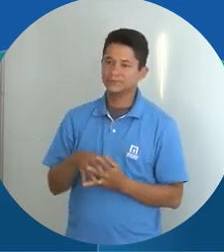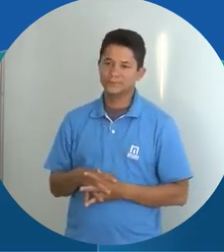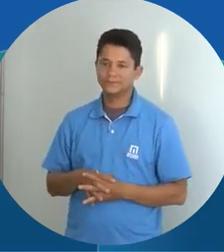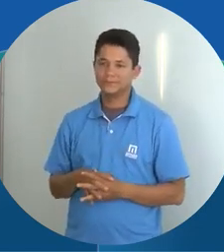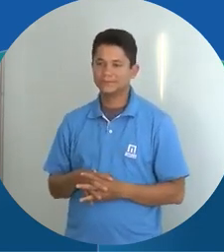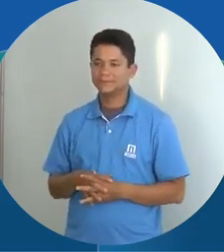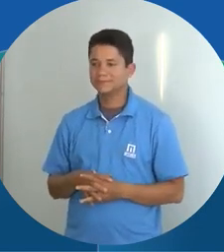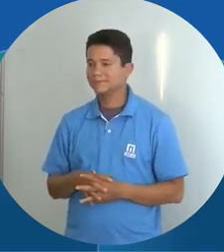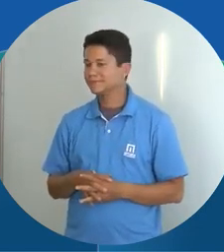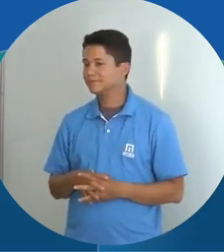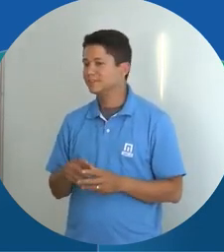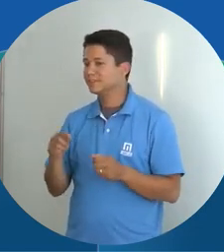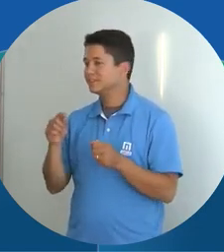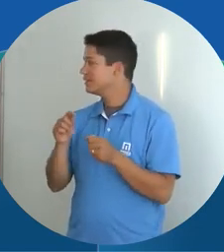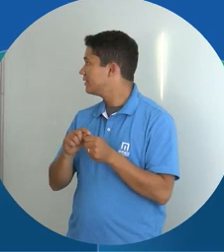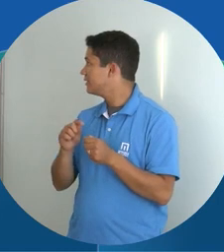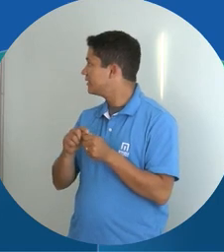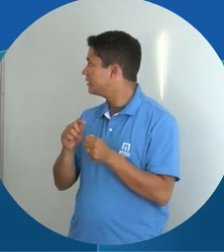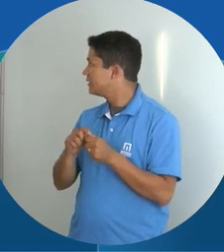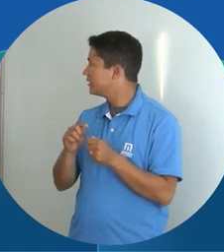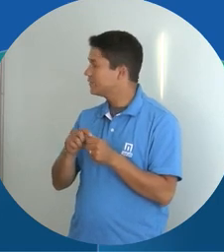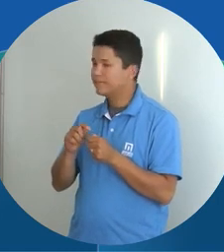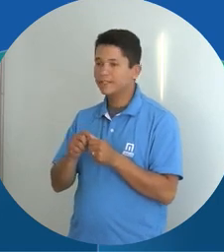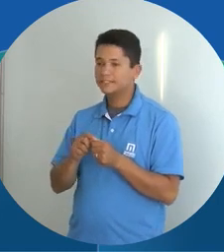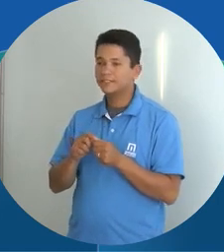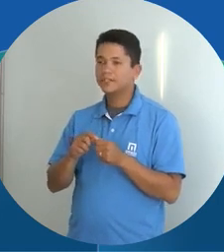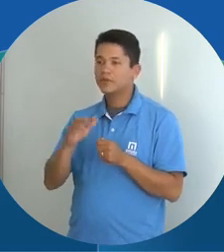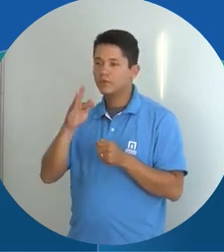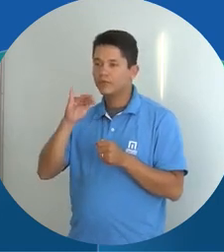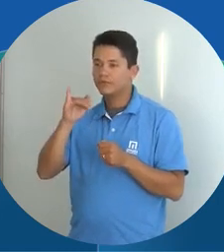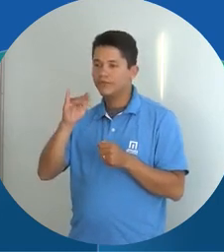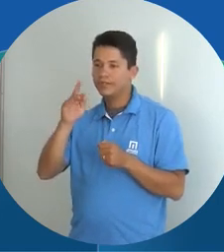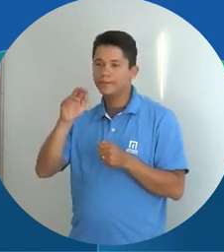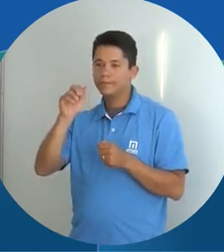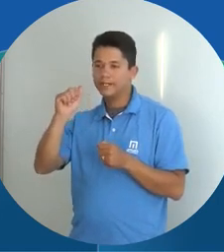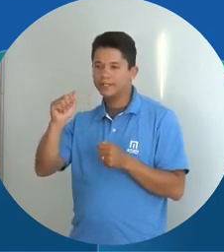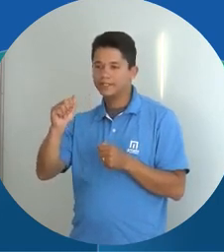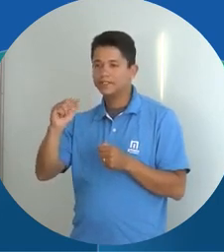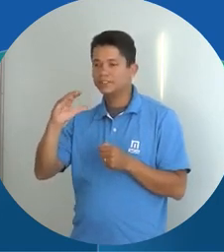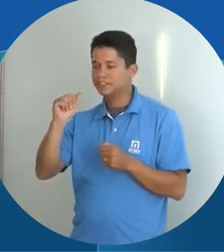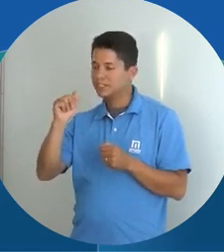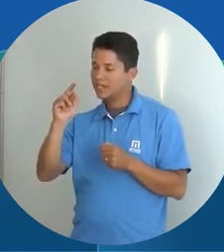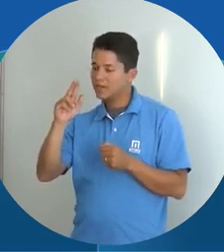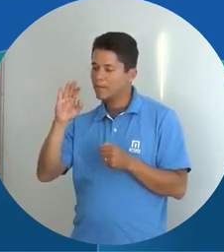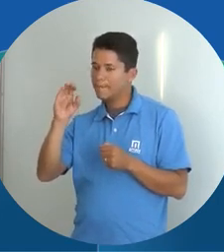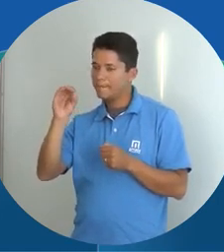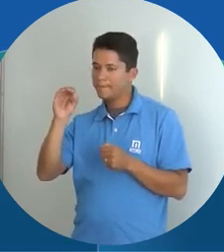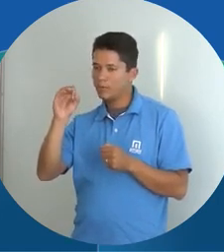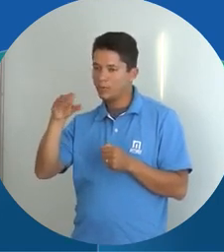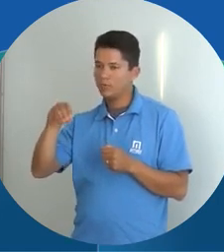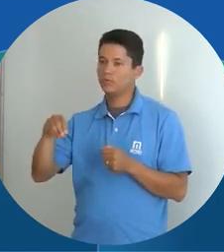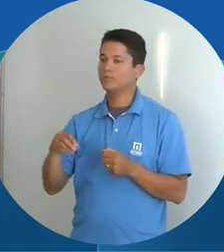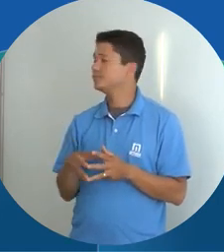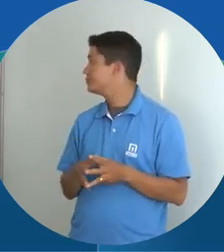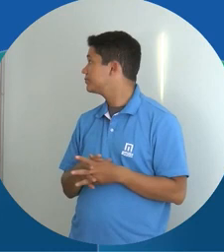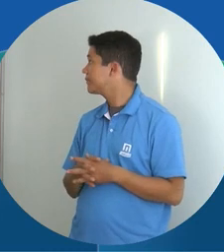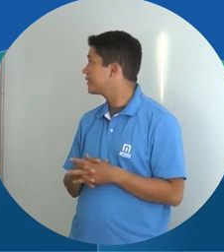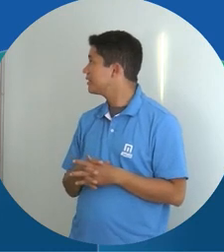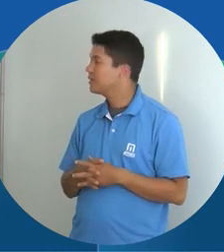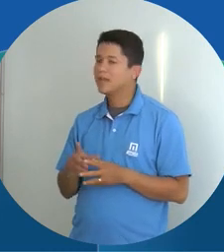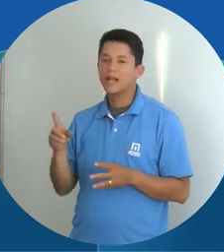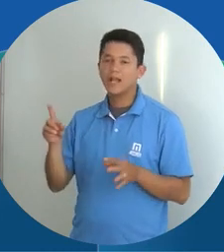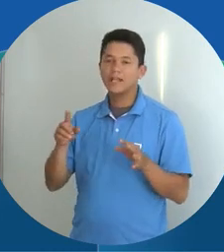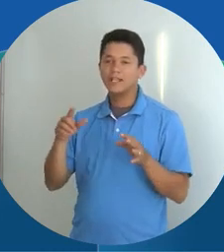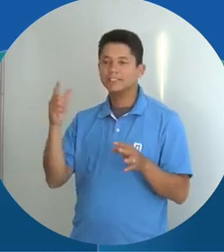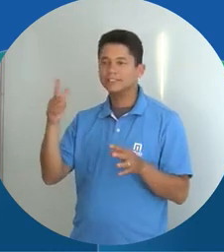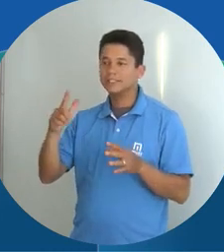cisalhamento, proteção externa para o aumento de carga. até porque era um viaduto que não se tem os projetos. Enquanto